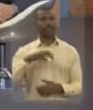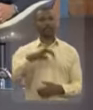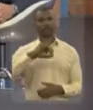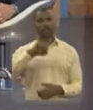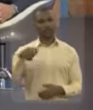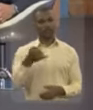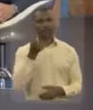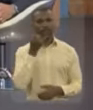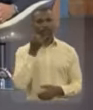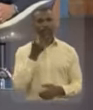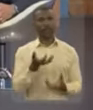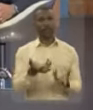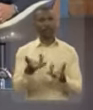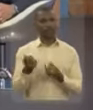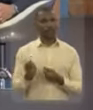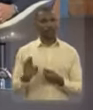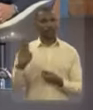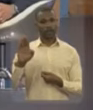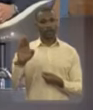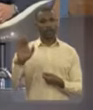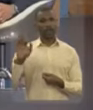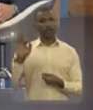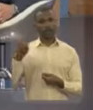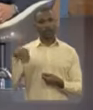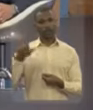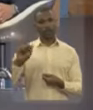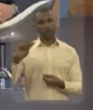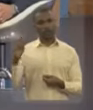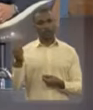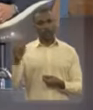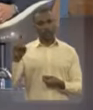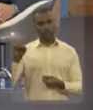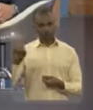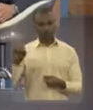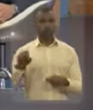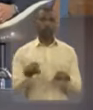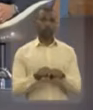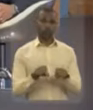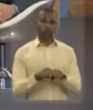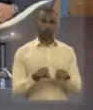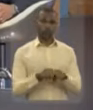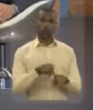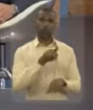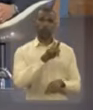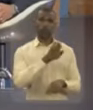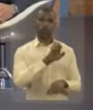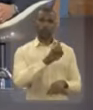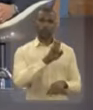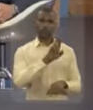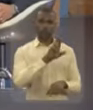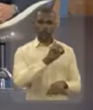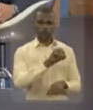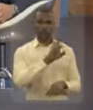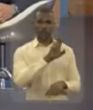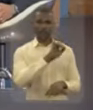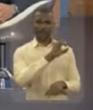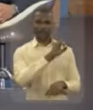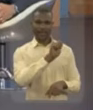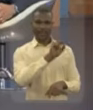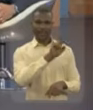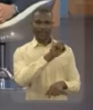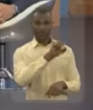Jundiaí convidados o candidato luí Fernando Machado que é do PSDB e o candidato Pedro bigardo